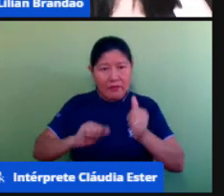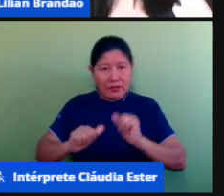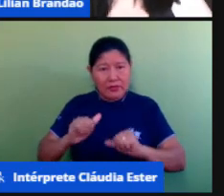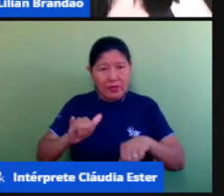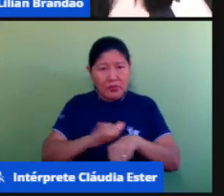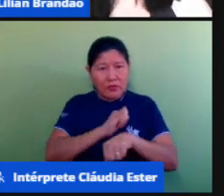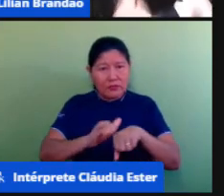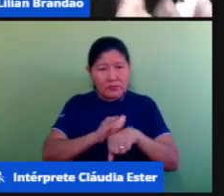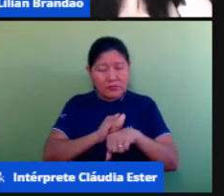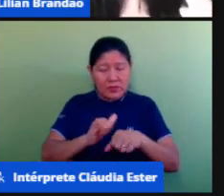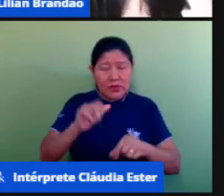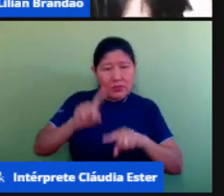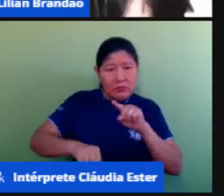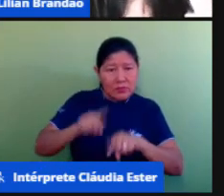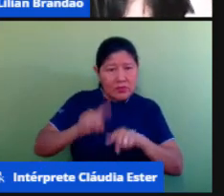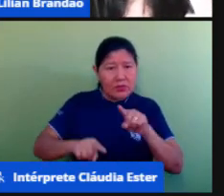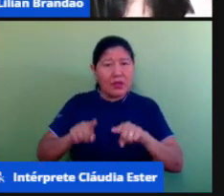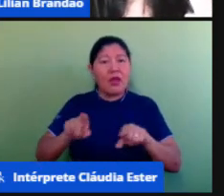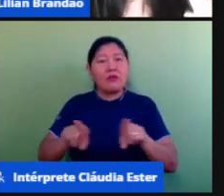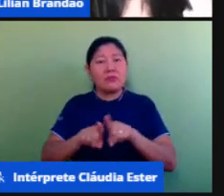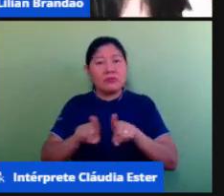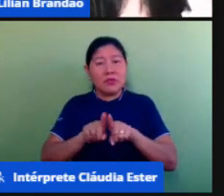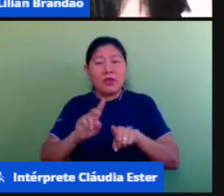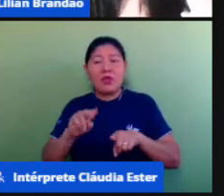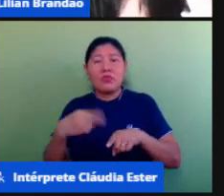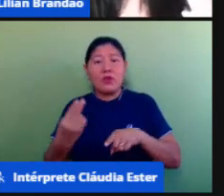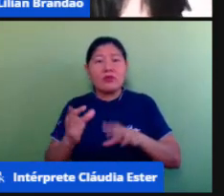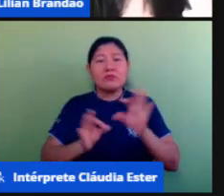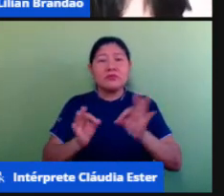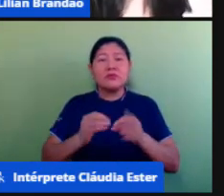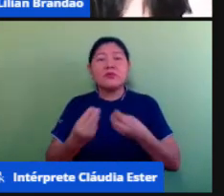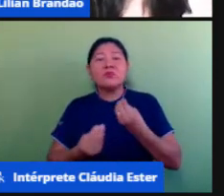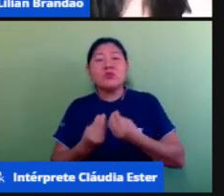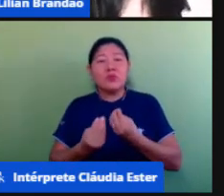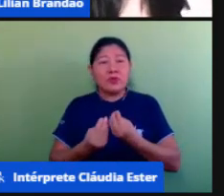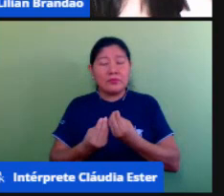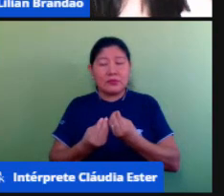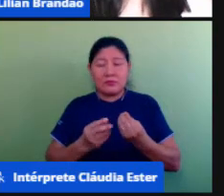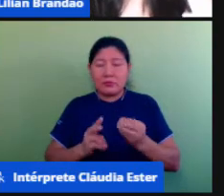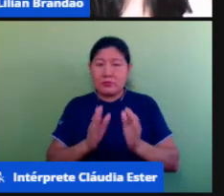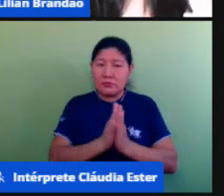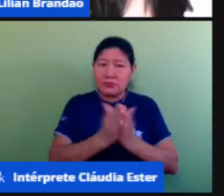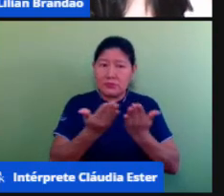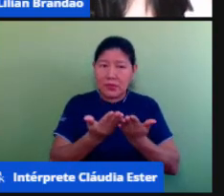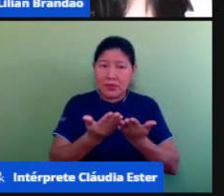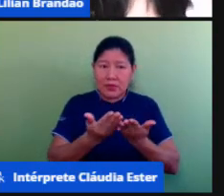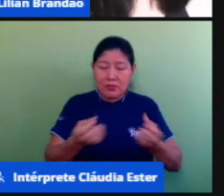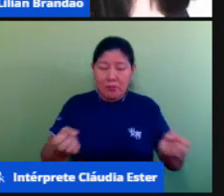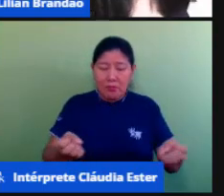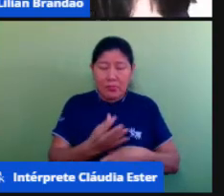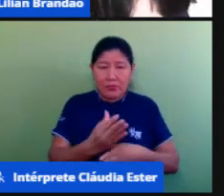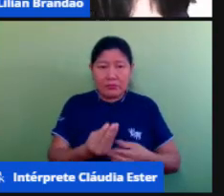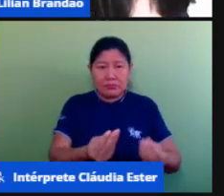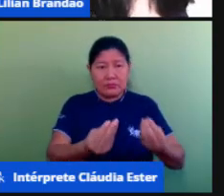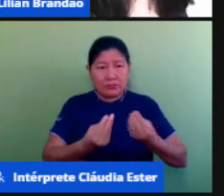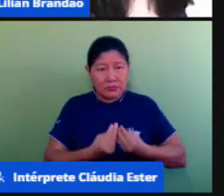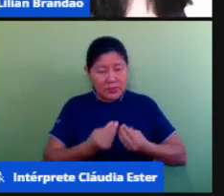nós conduzimos? A partir dos cadernos recebidos da Secretaria Municipal de Educação,